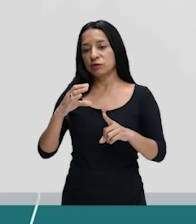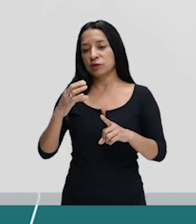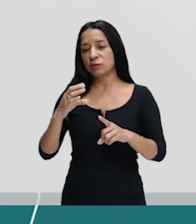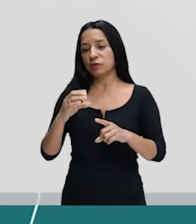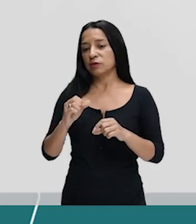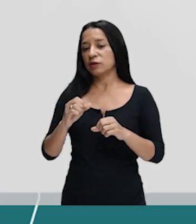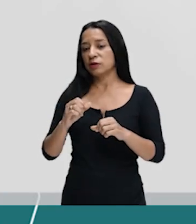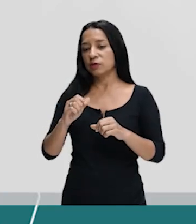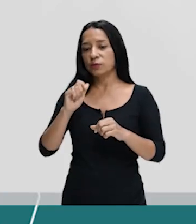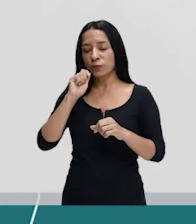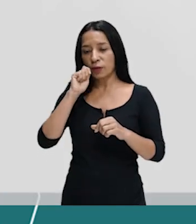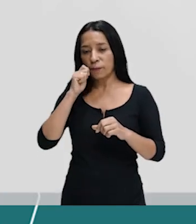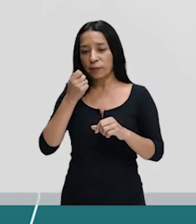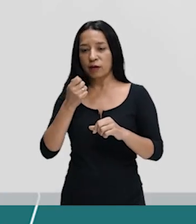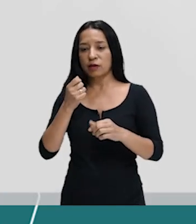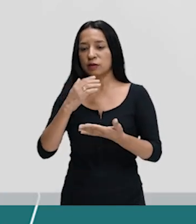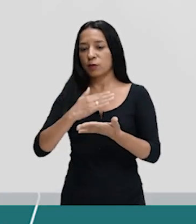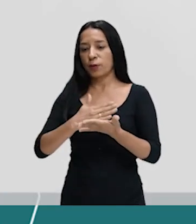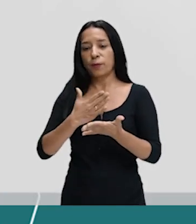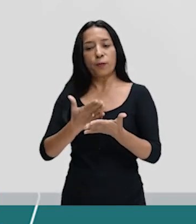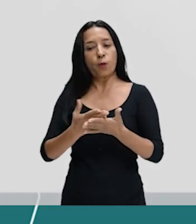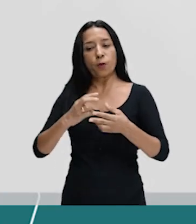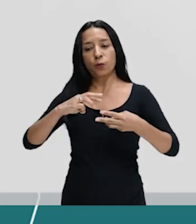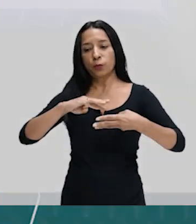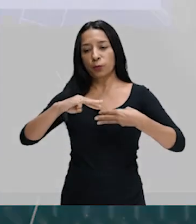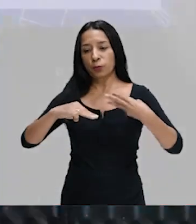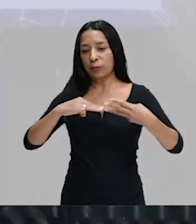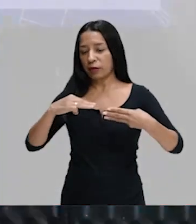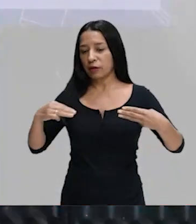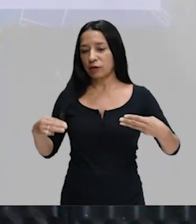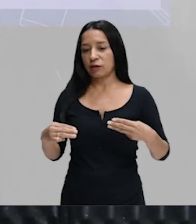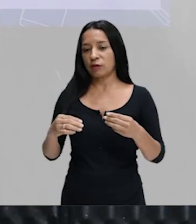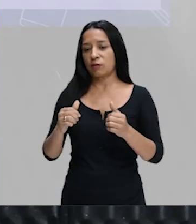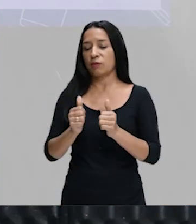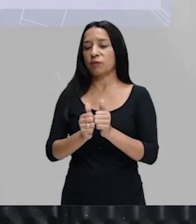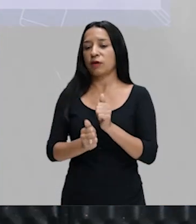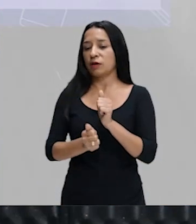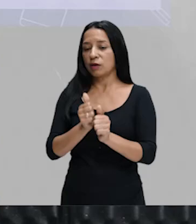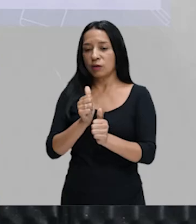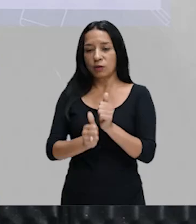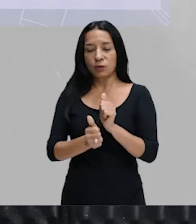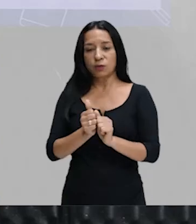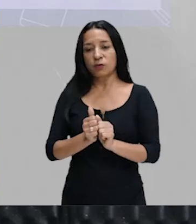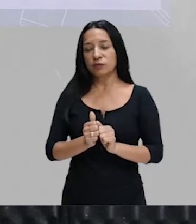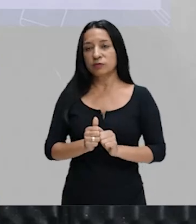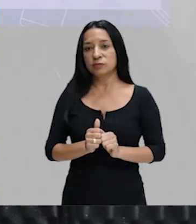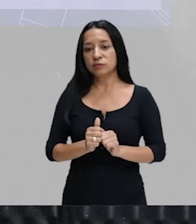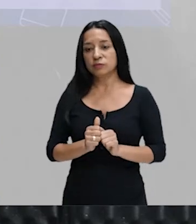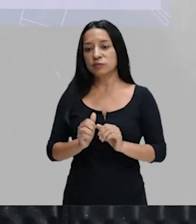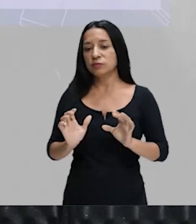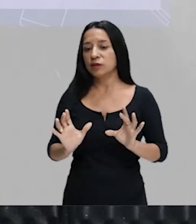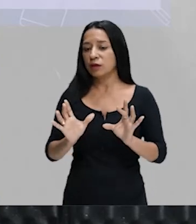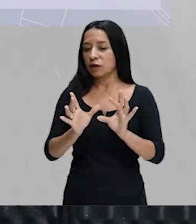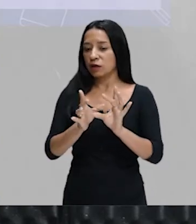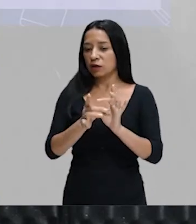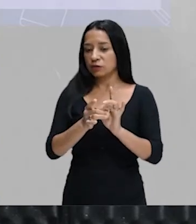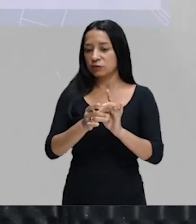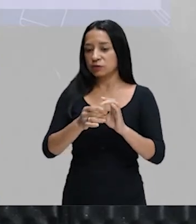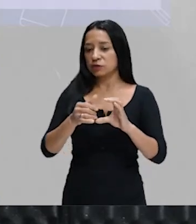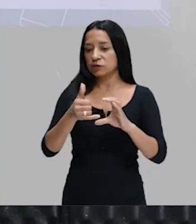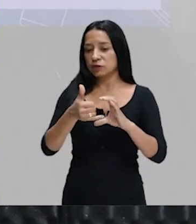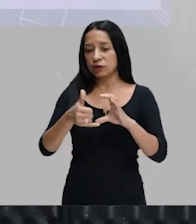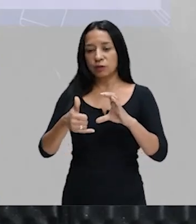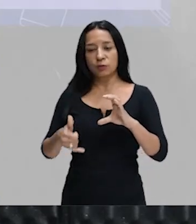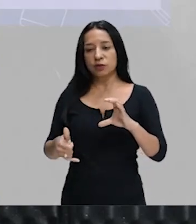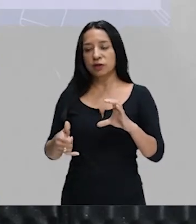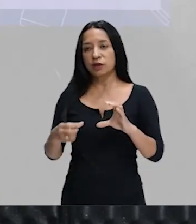em pães, em bolos, macarrão, né? Arroz. Geralmente a gente associa carboidrato com